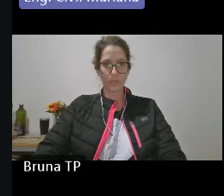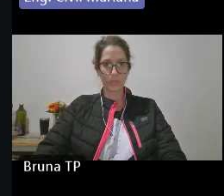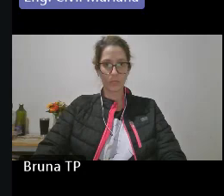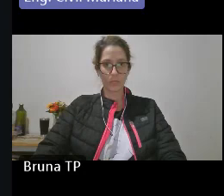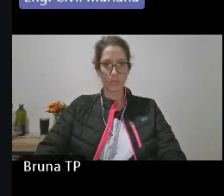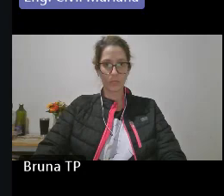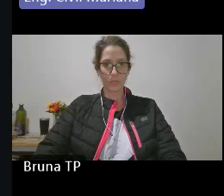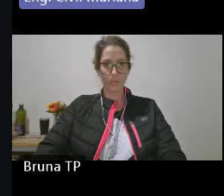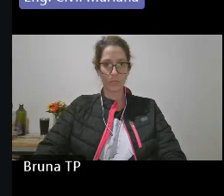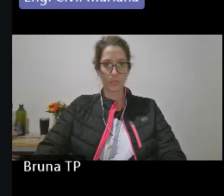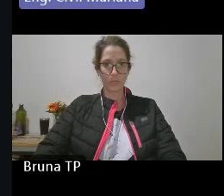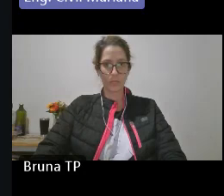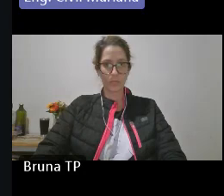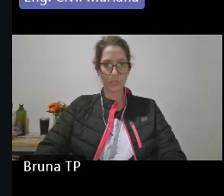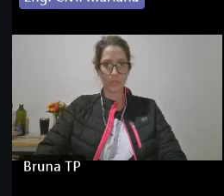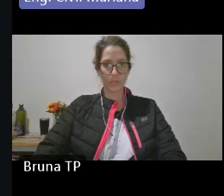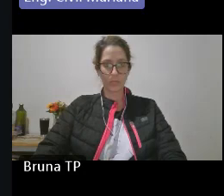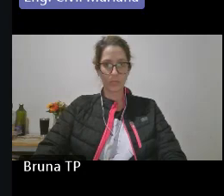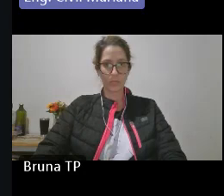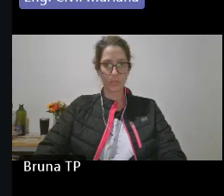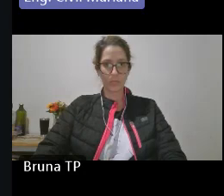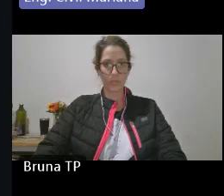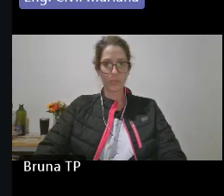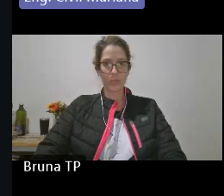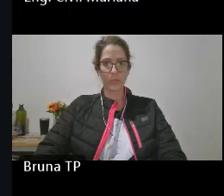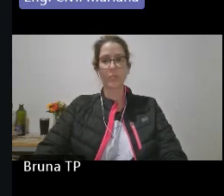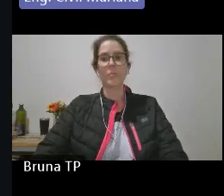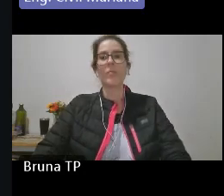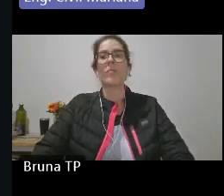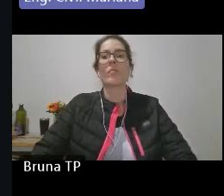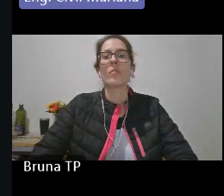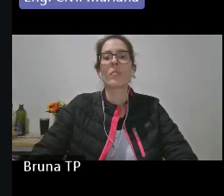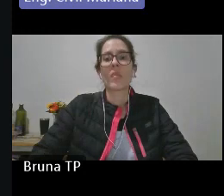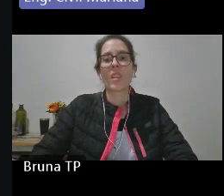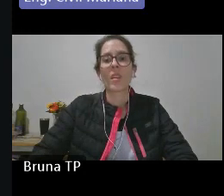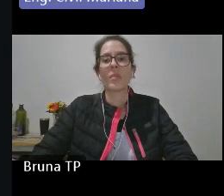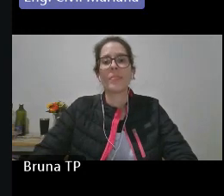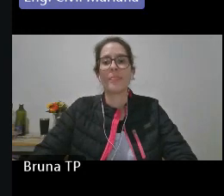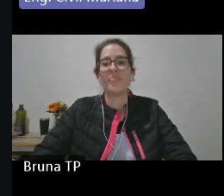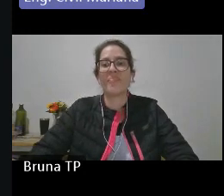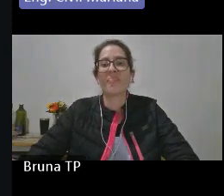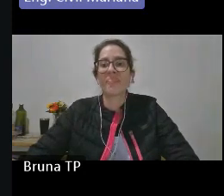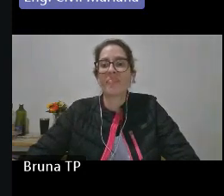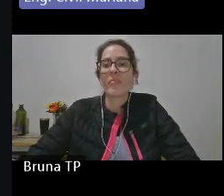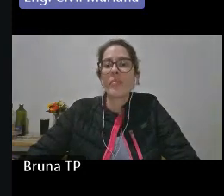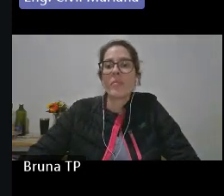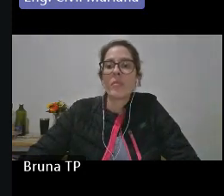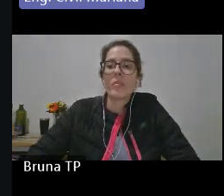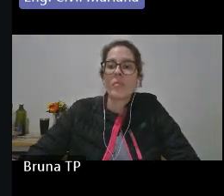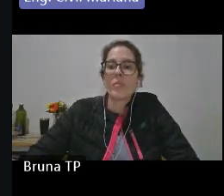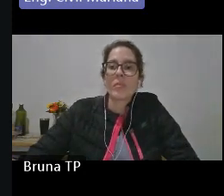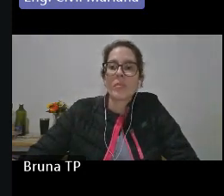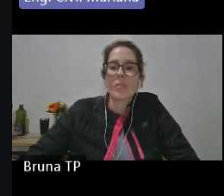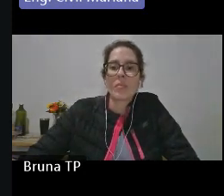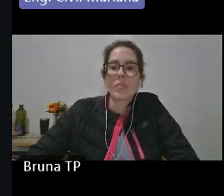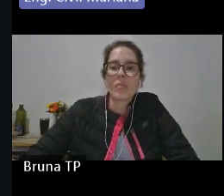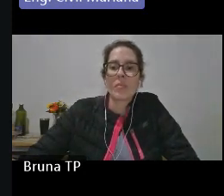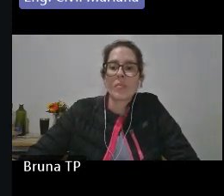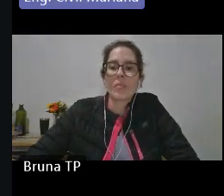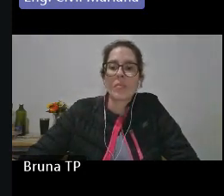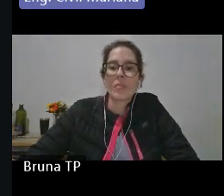ali, segurança das famílias. São muitas vidas. Eu brincava quando eu estava quase me formando que seria melhor se eu